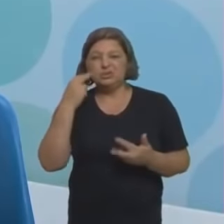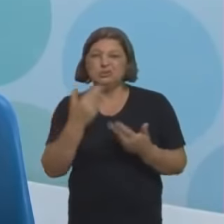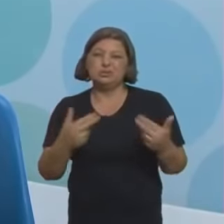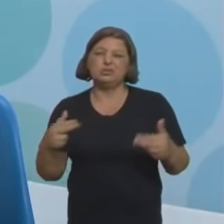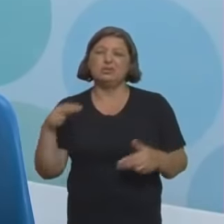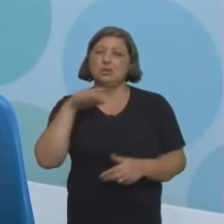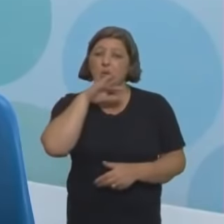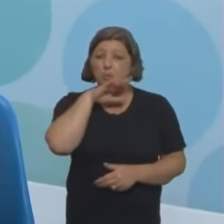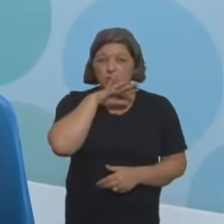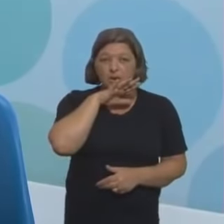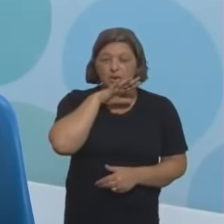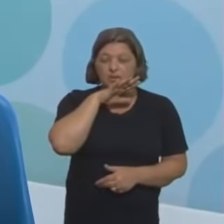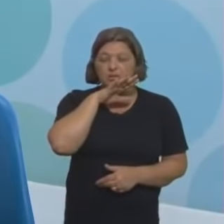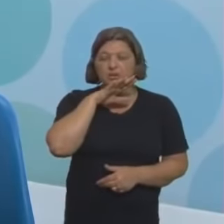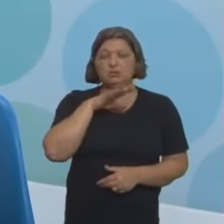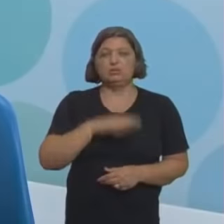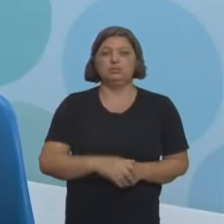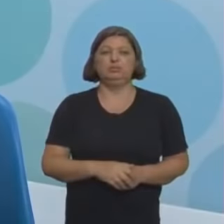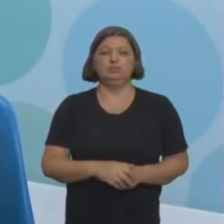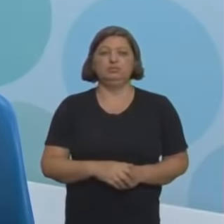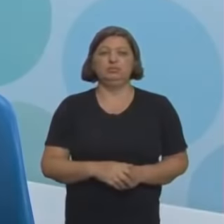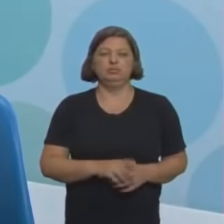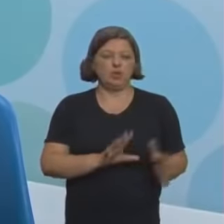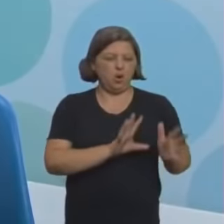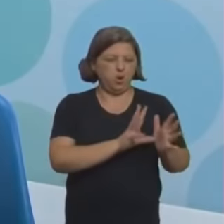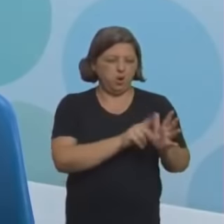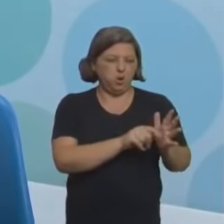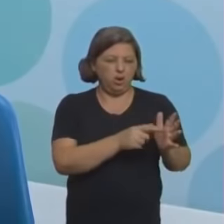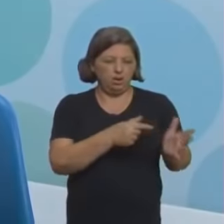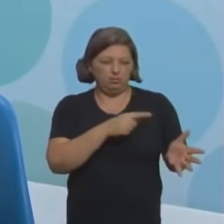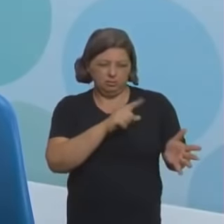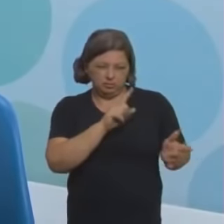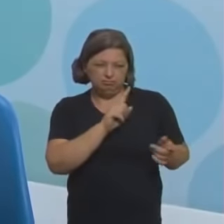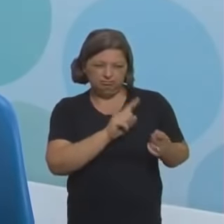cabeça. Ladra, eu vou pegá-la.